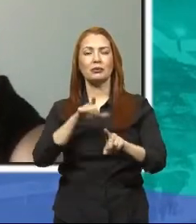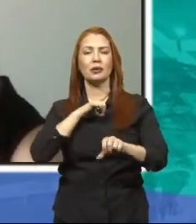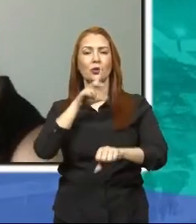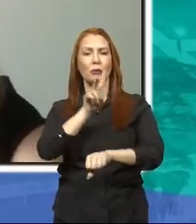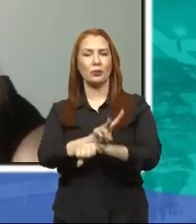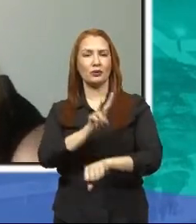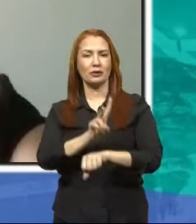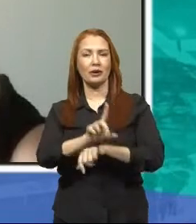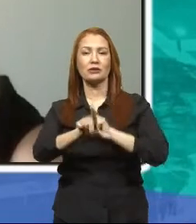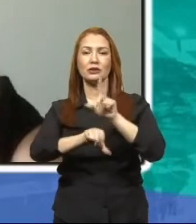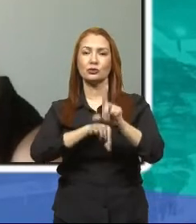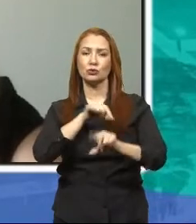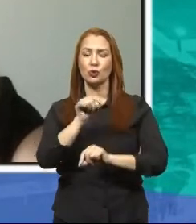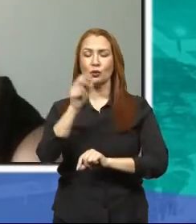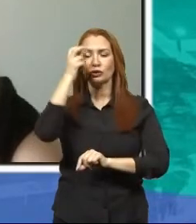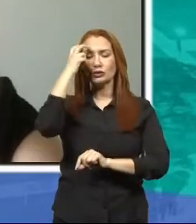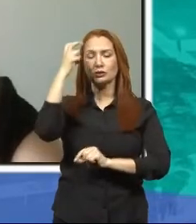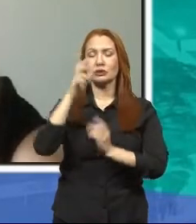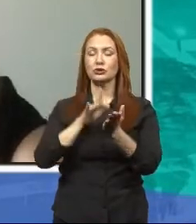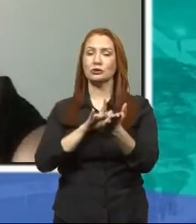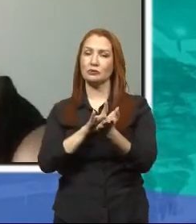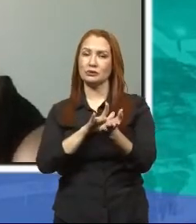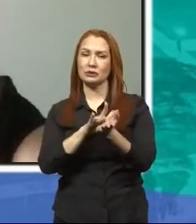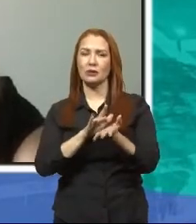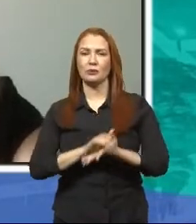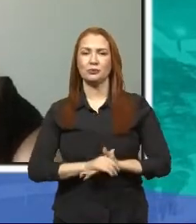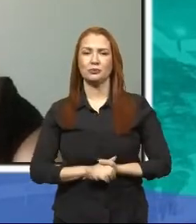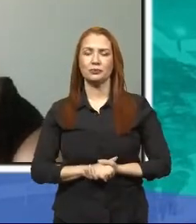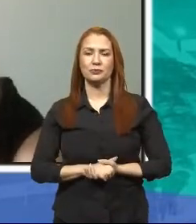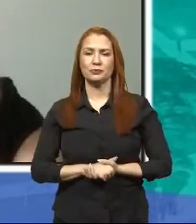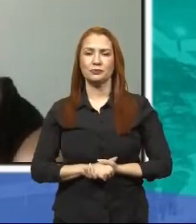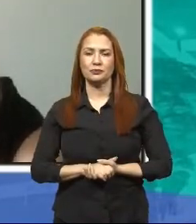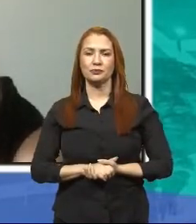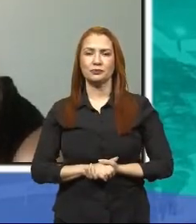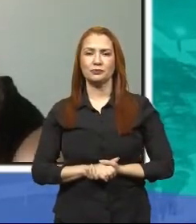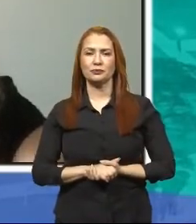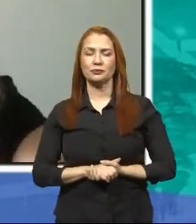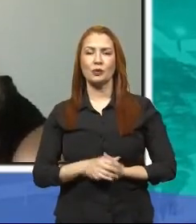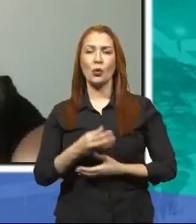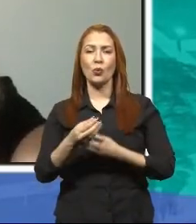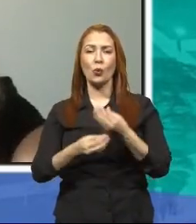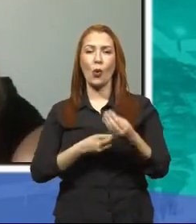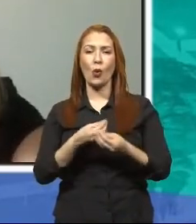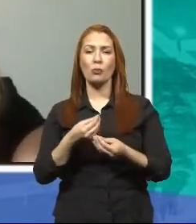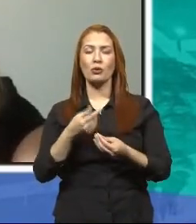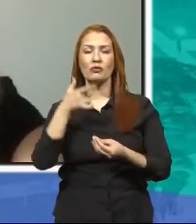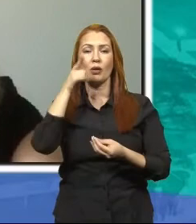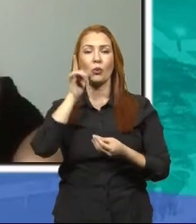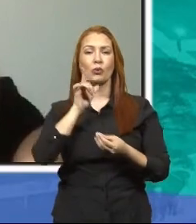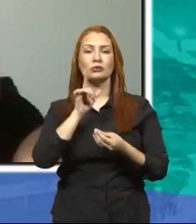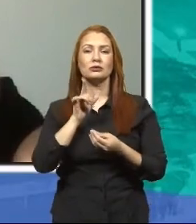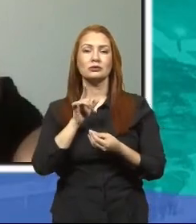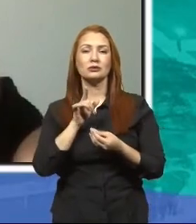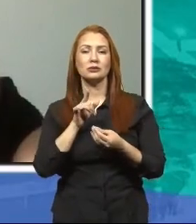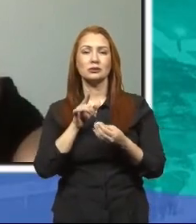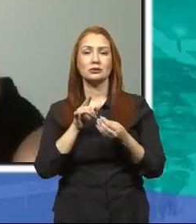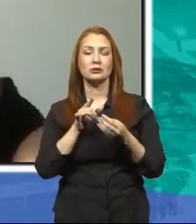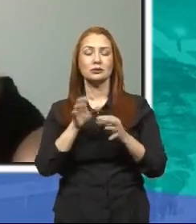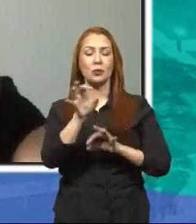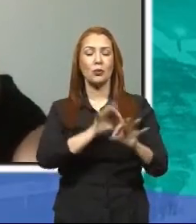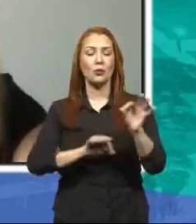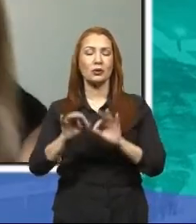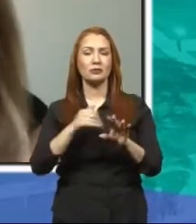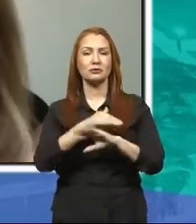sobre a parte de inteligência artificial, como é que a gente vai lidar com tudo isso. E assim,